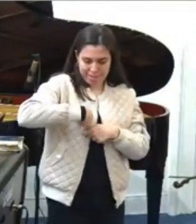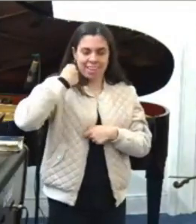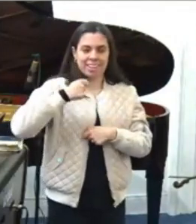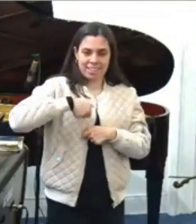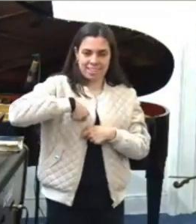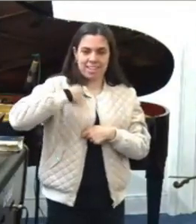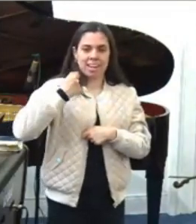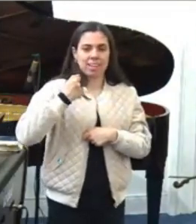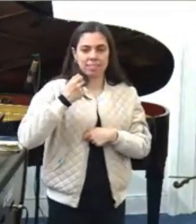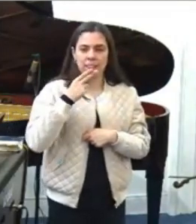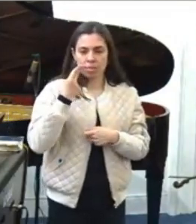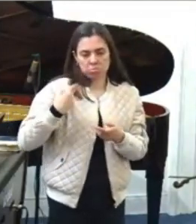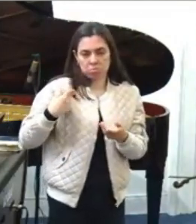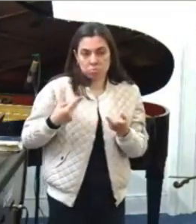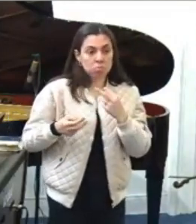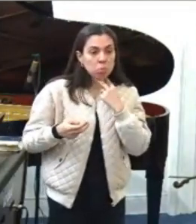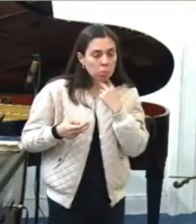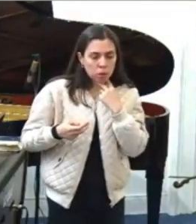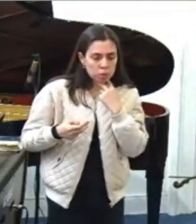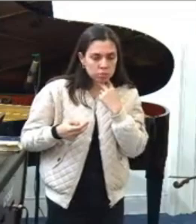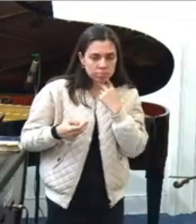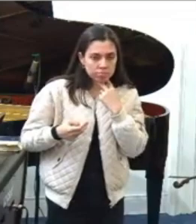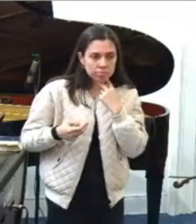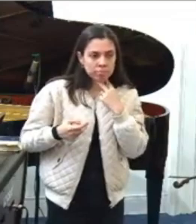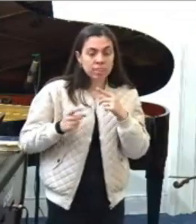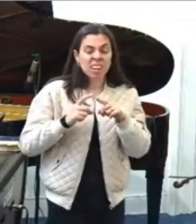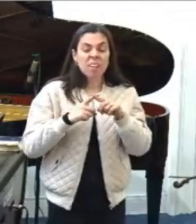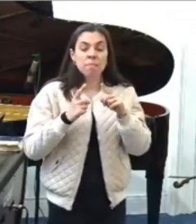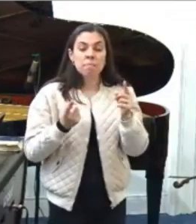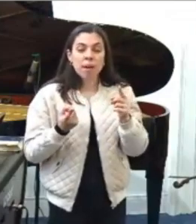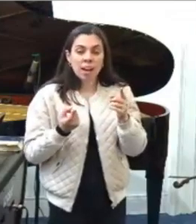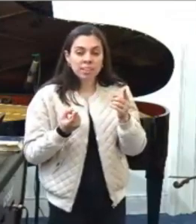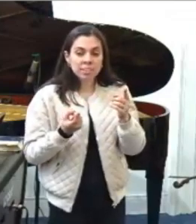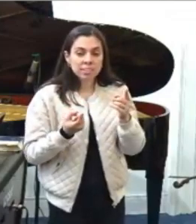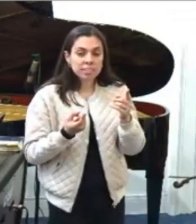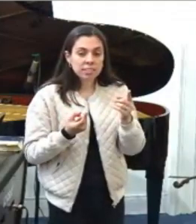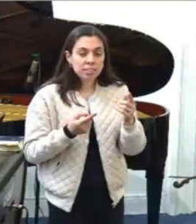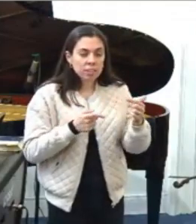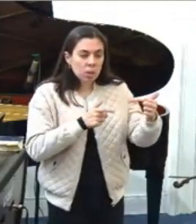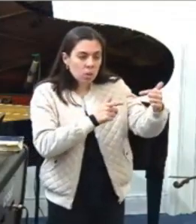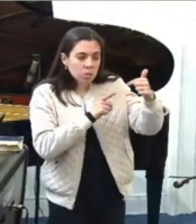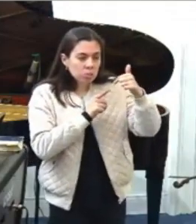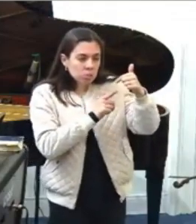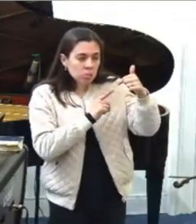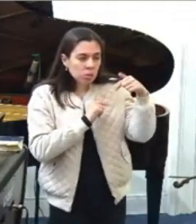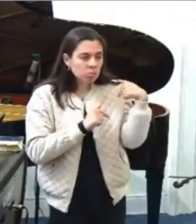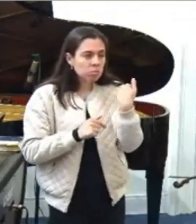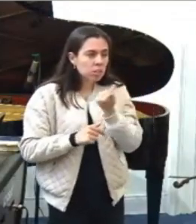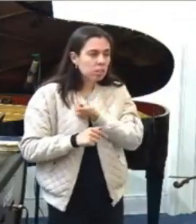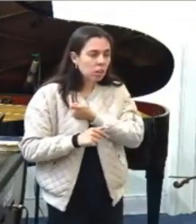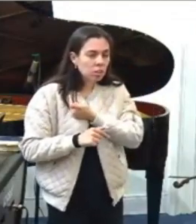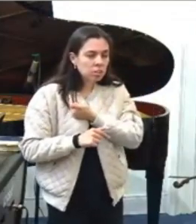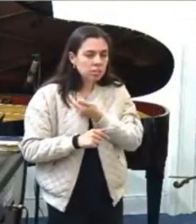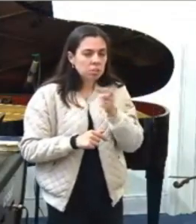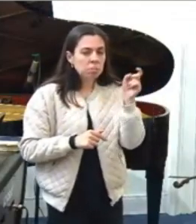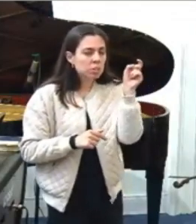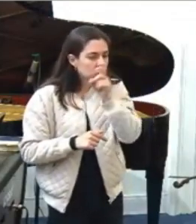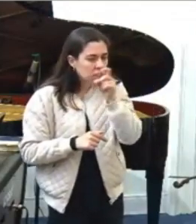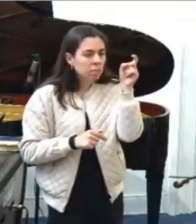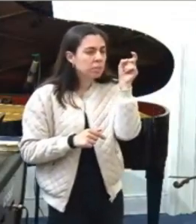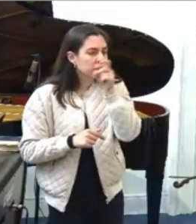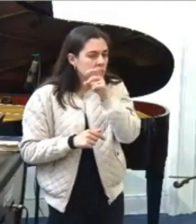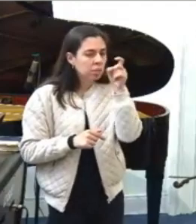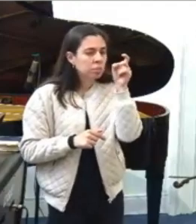de nós, quando lança dúvidas em nossa consciência e nós começamos a fazer a seguinte pergunta: será que eu sou um filho de Deus?